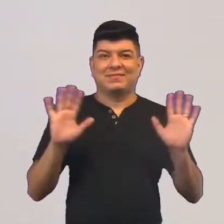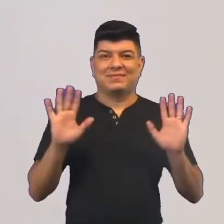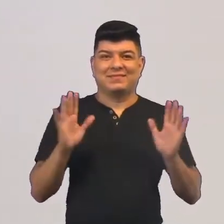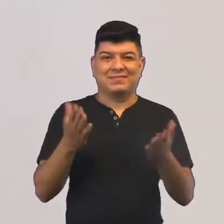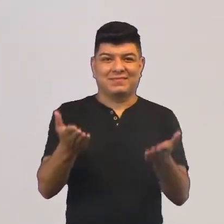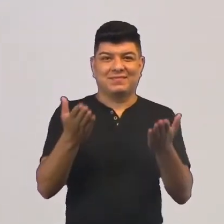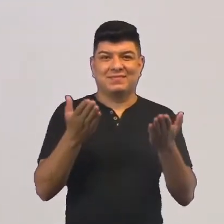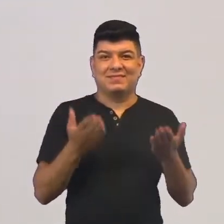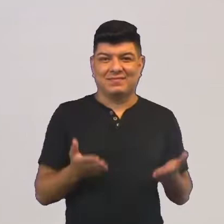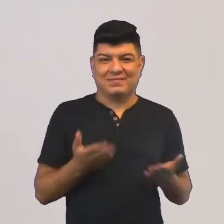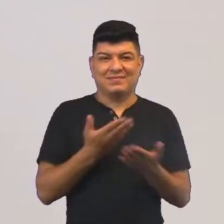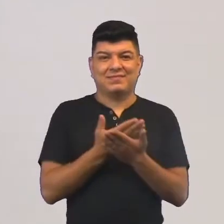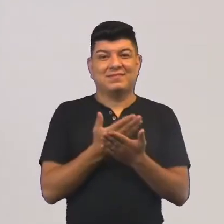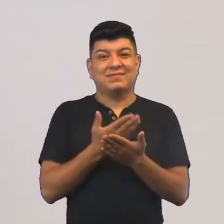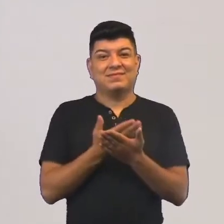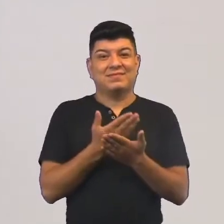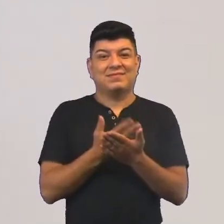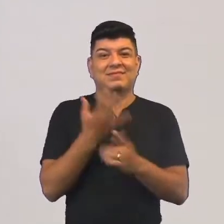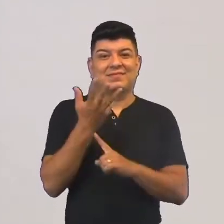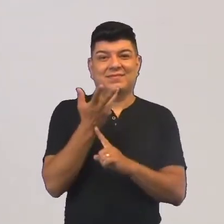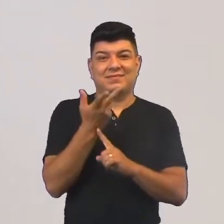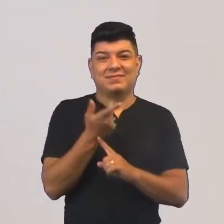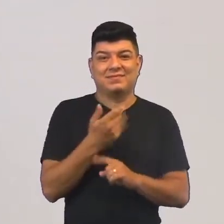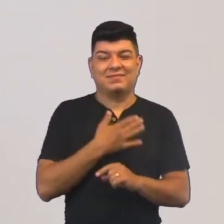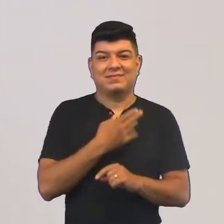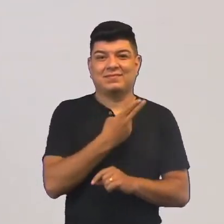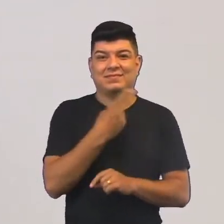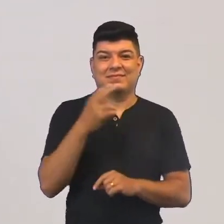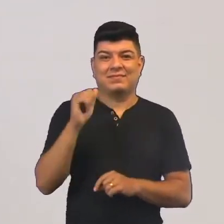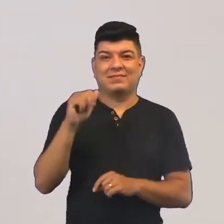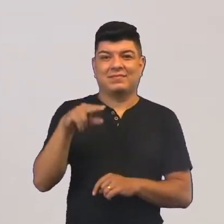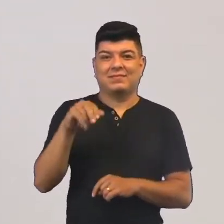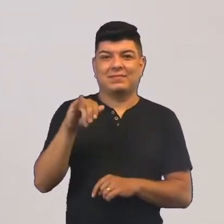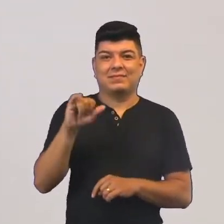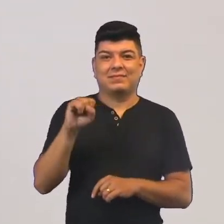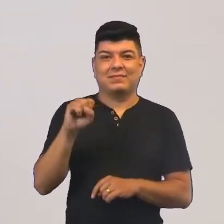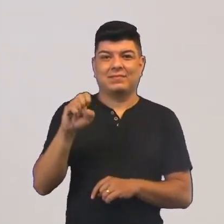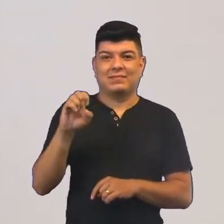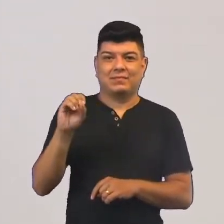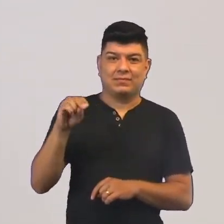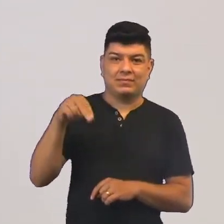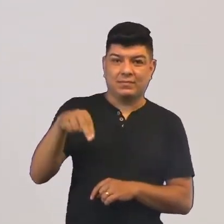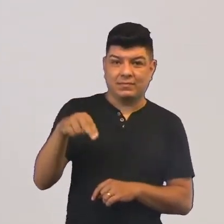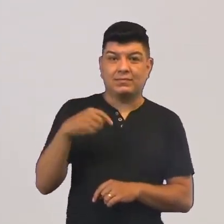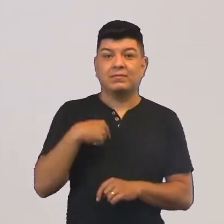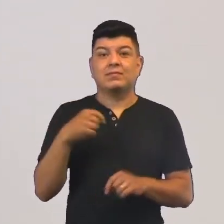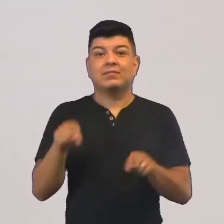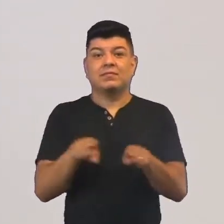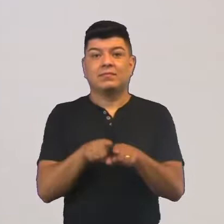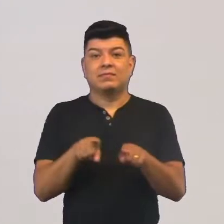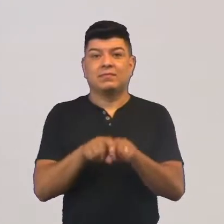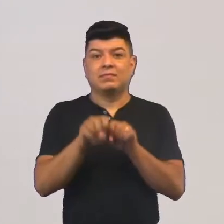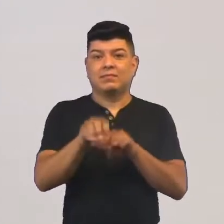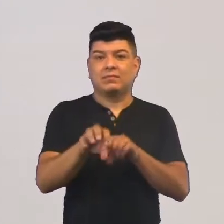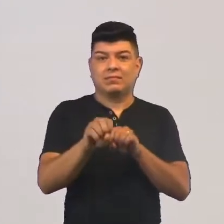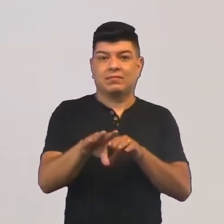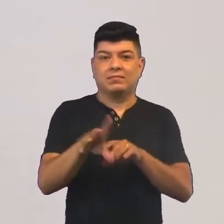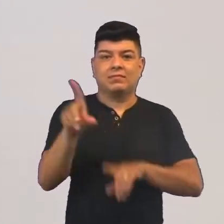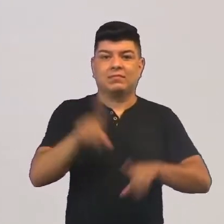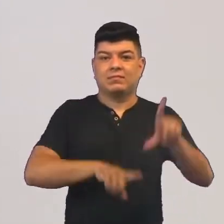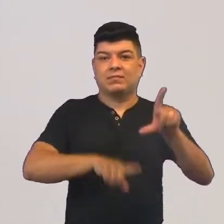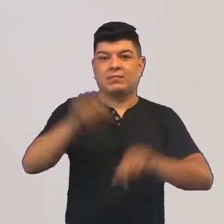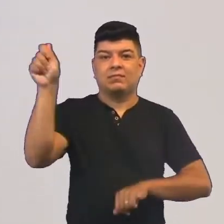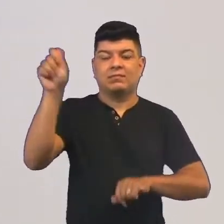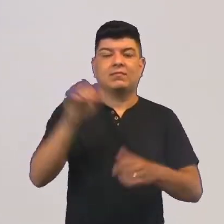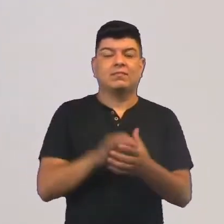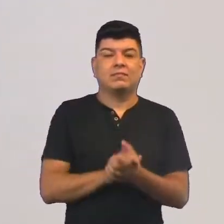Olá, seja muito bem-vindo a mais uma aula de arte. Eu sou o professor Anailson Mesquita, professor da Rede Estadual de Ensino do Estado do Acre.